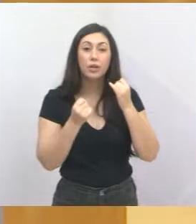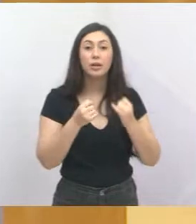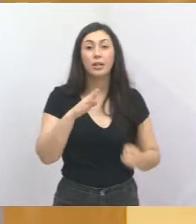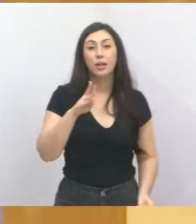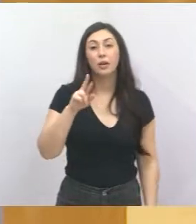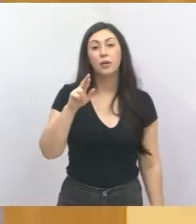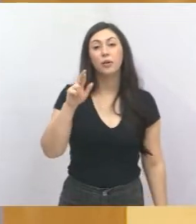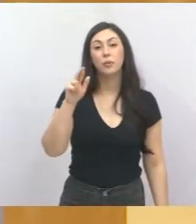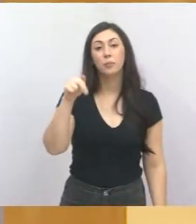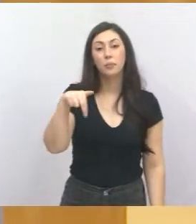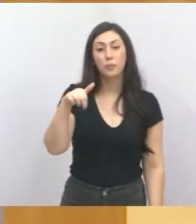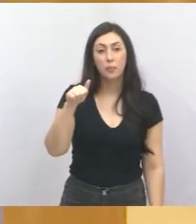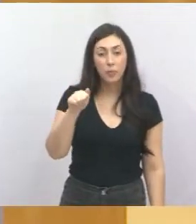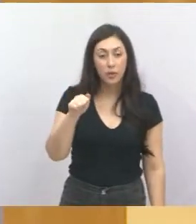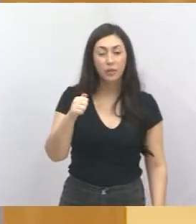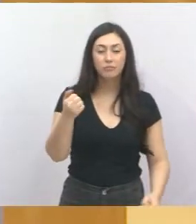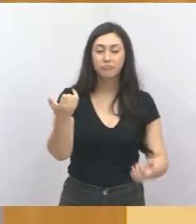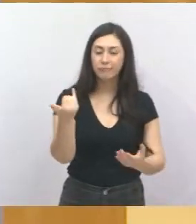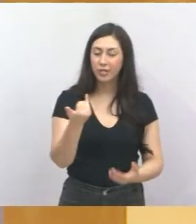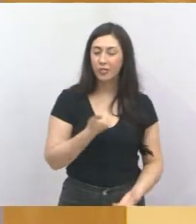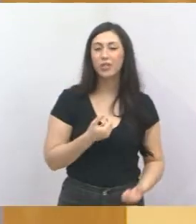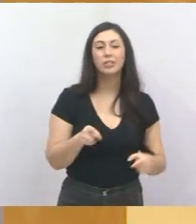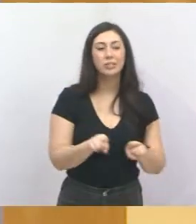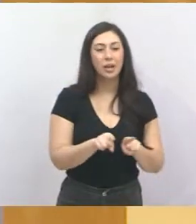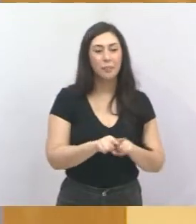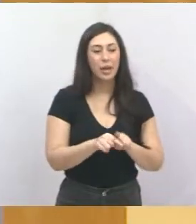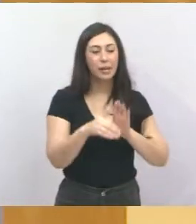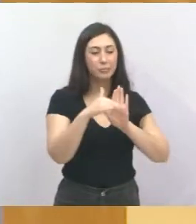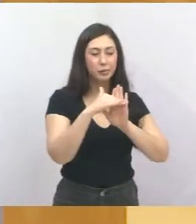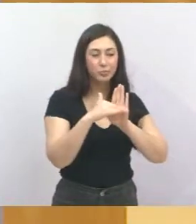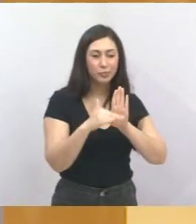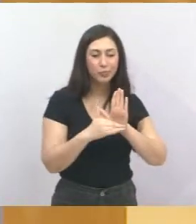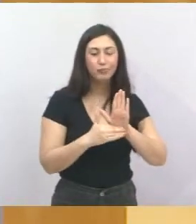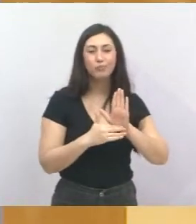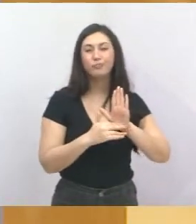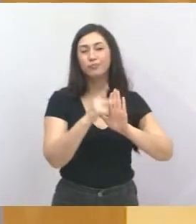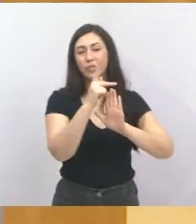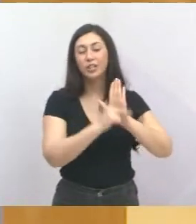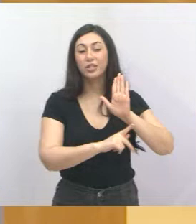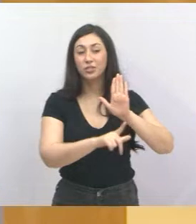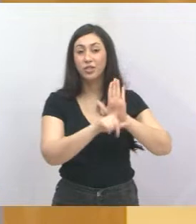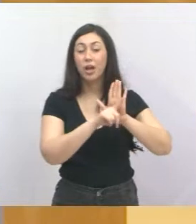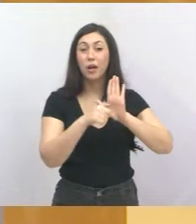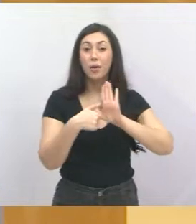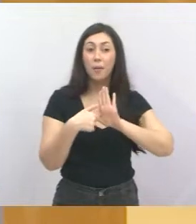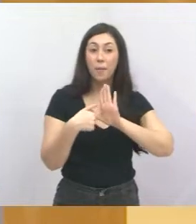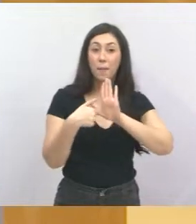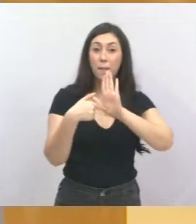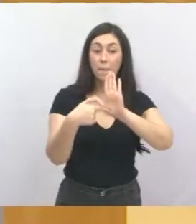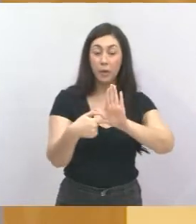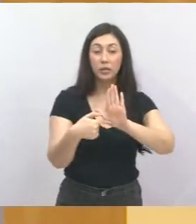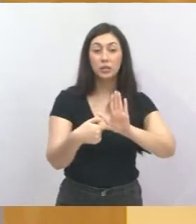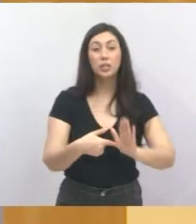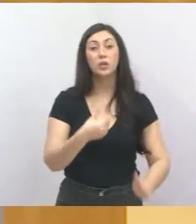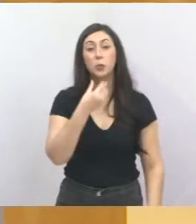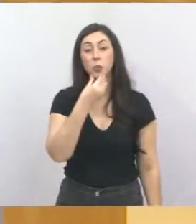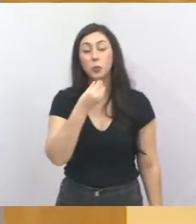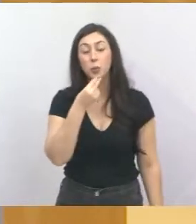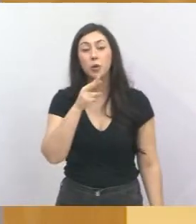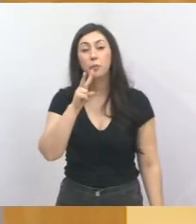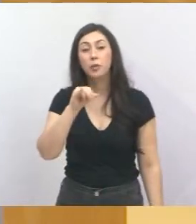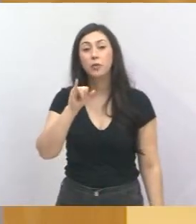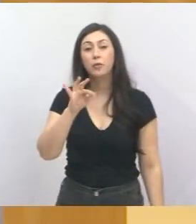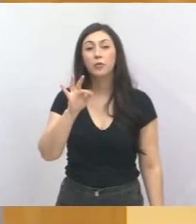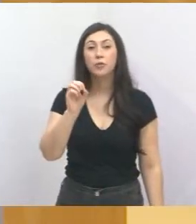me passou, todas as informações que estão aqui nesse projeto de lei, demonstram que o seu Vitor foi